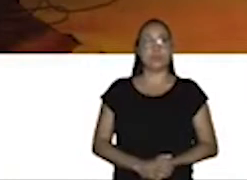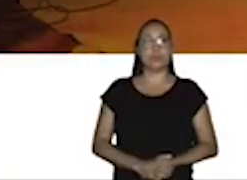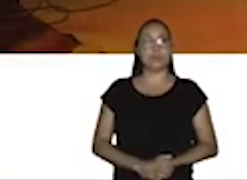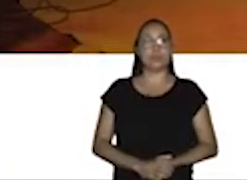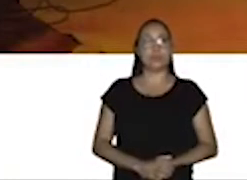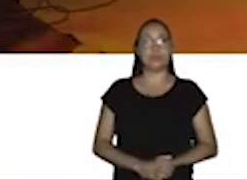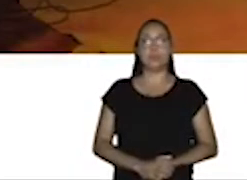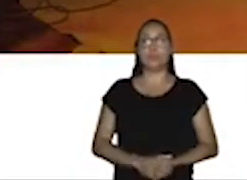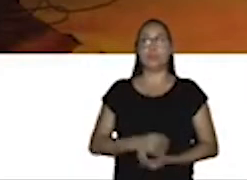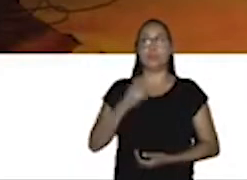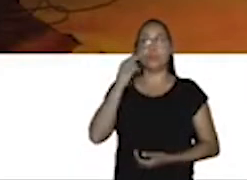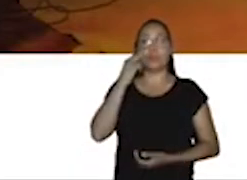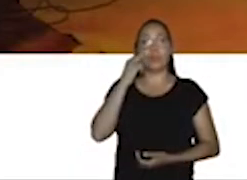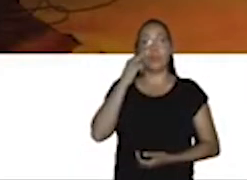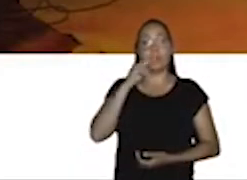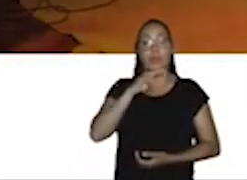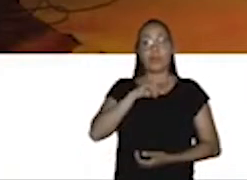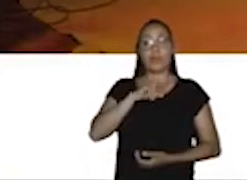abençoar.